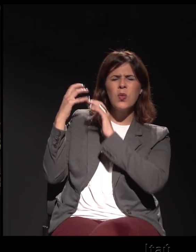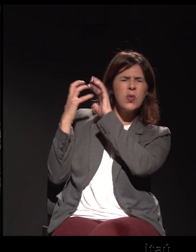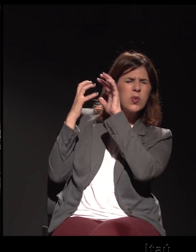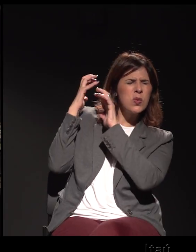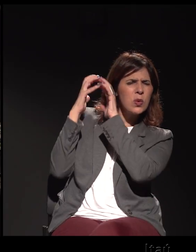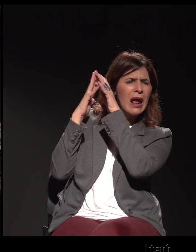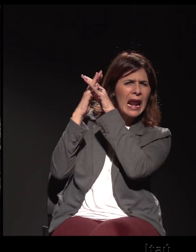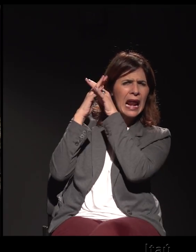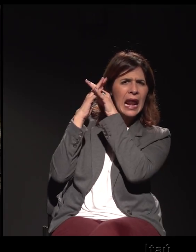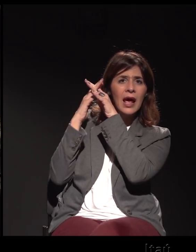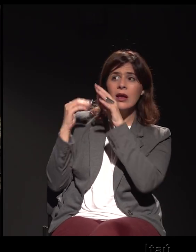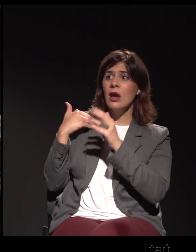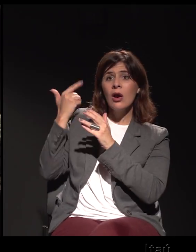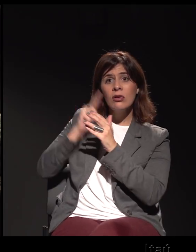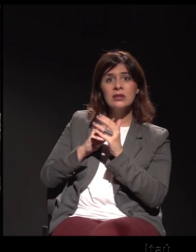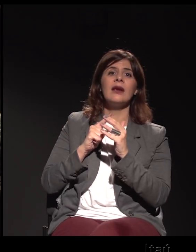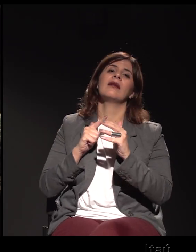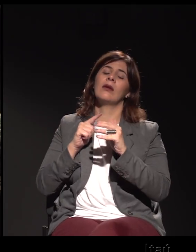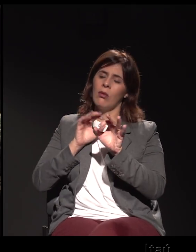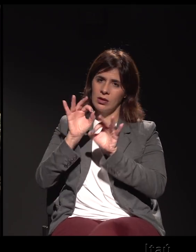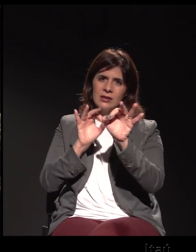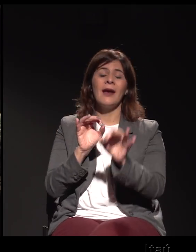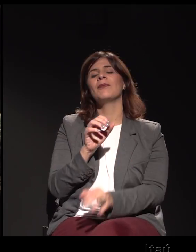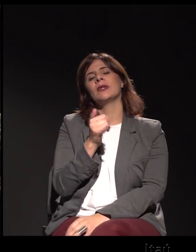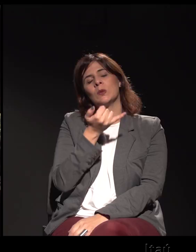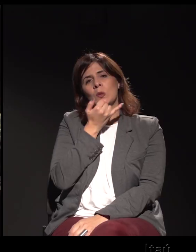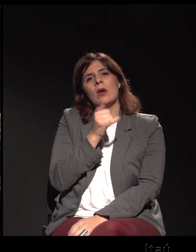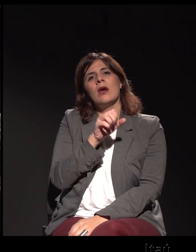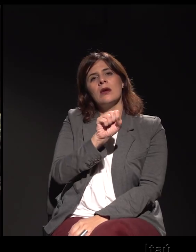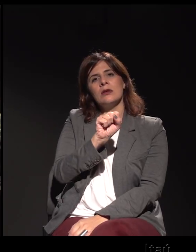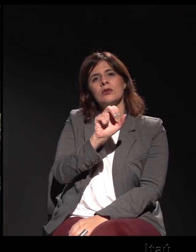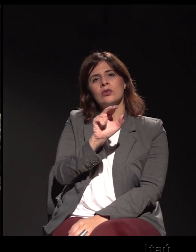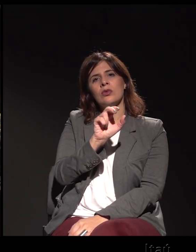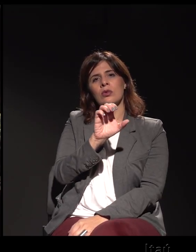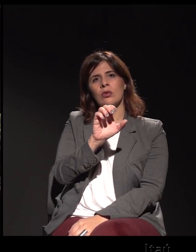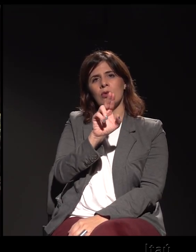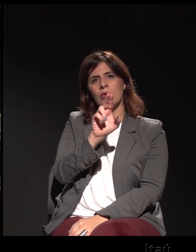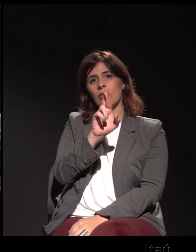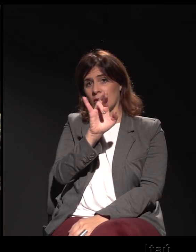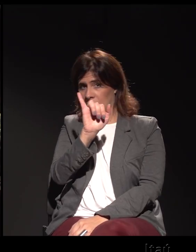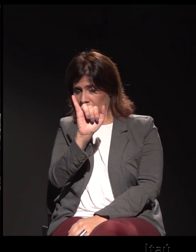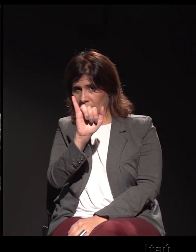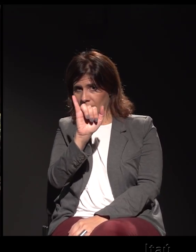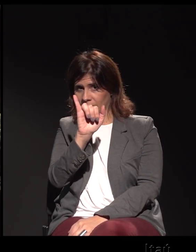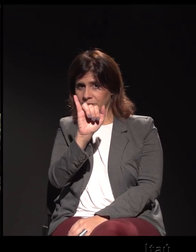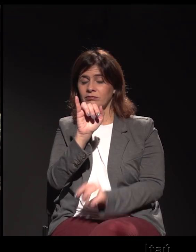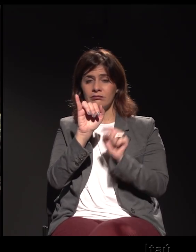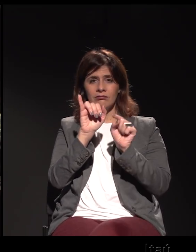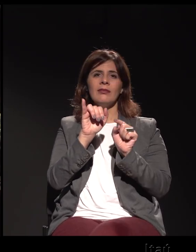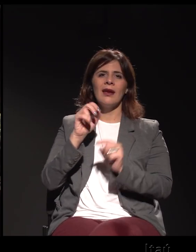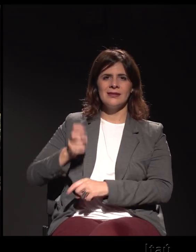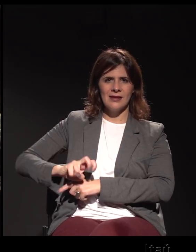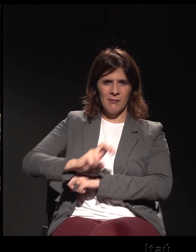Sucuri Dan. Sucuri, serpente. Dan é o povo do Dahomé.